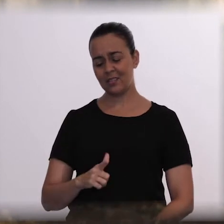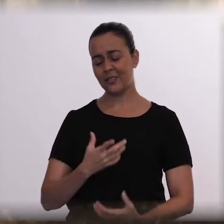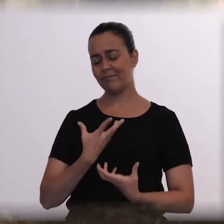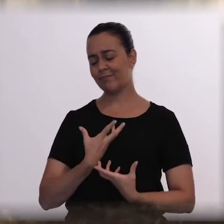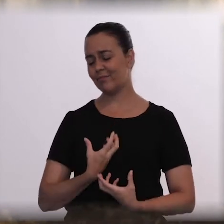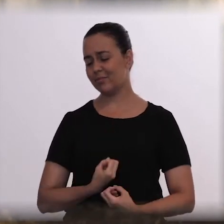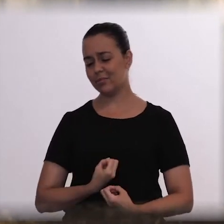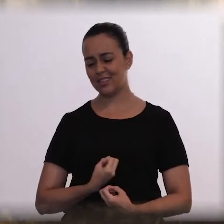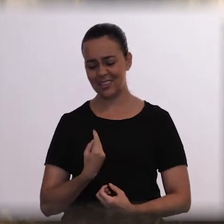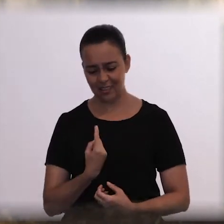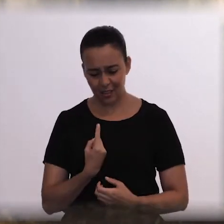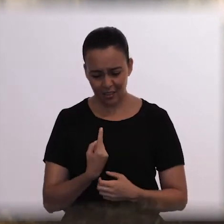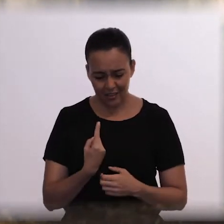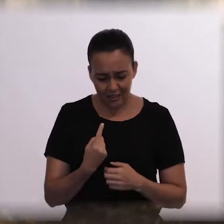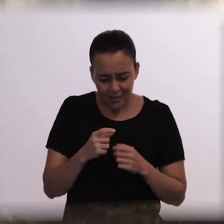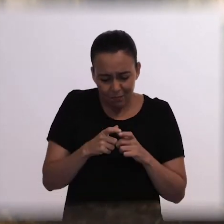Foi crescendo, né?